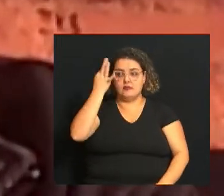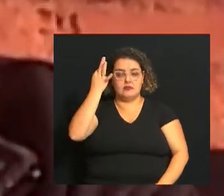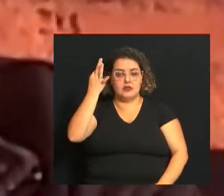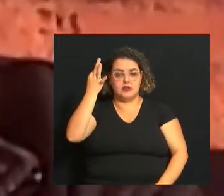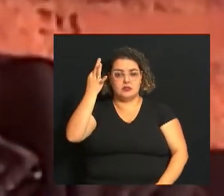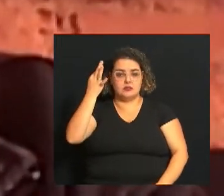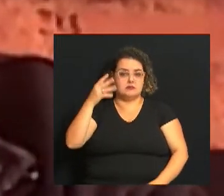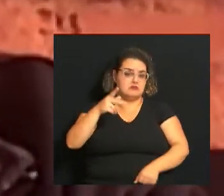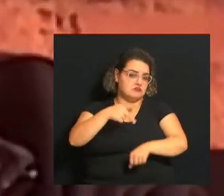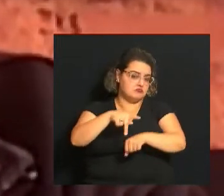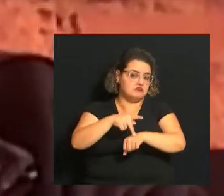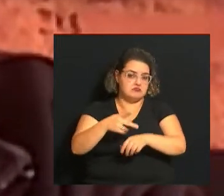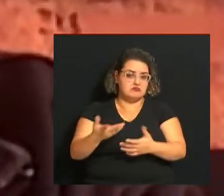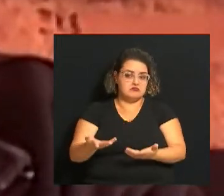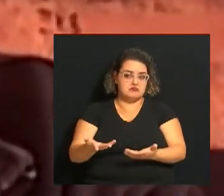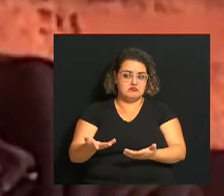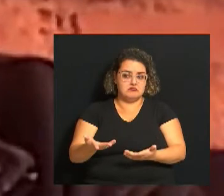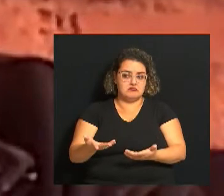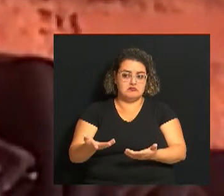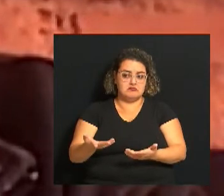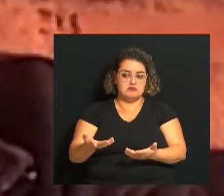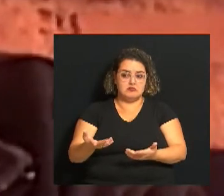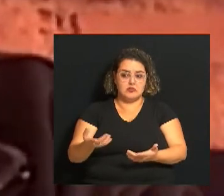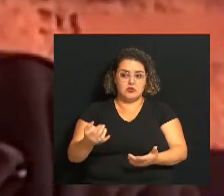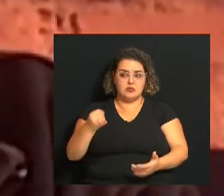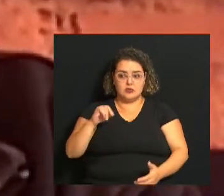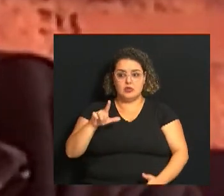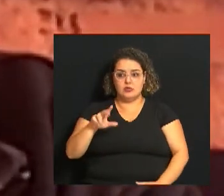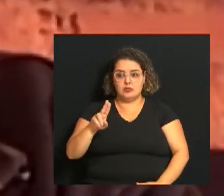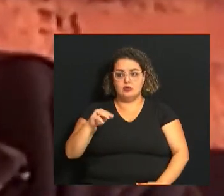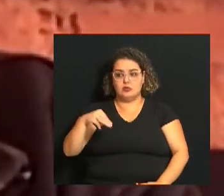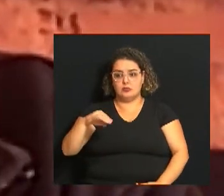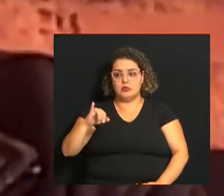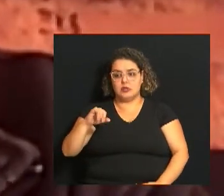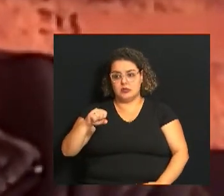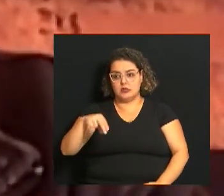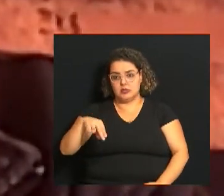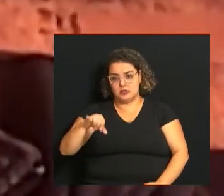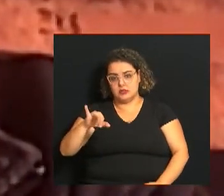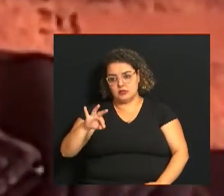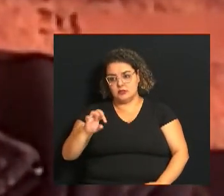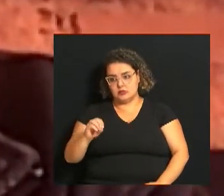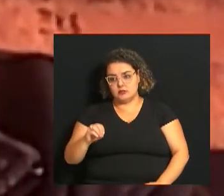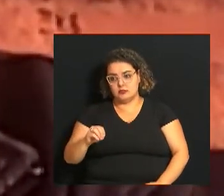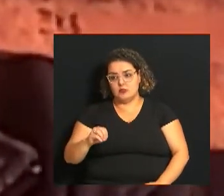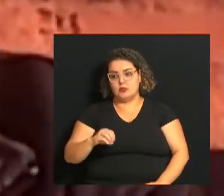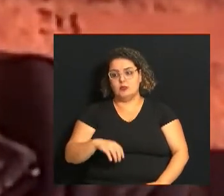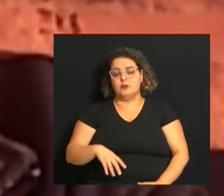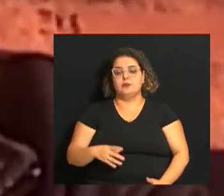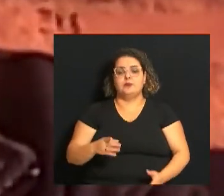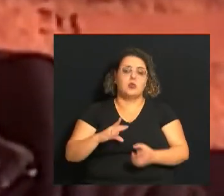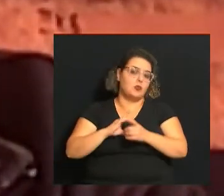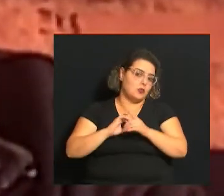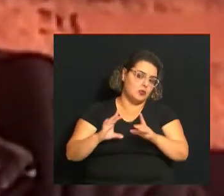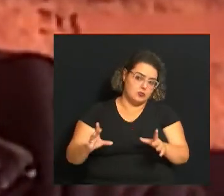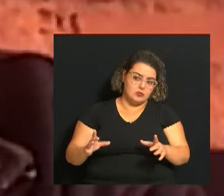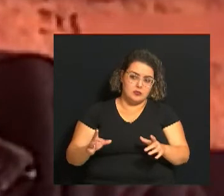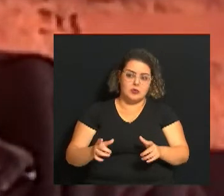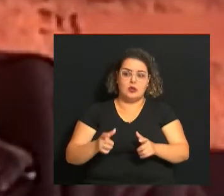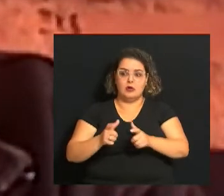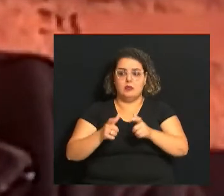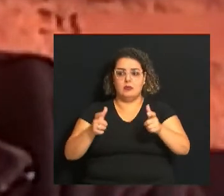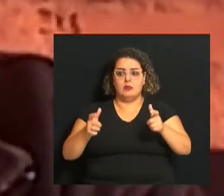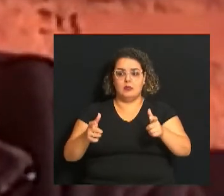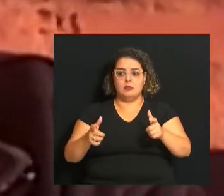país, a fonte do iluminismo, né? Democrático, inclusive. Hoje há um crescimento da extrema-direita